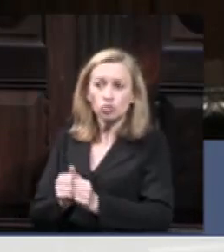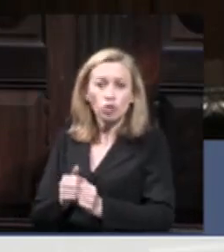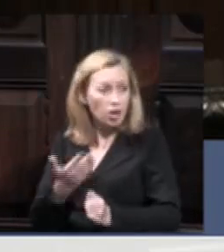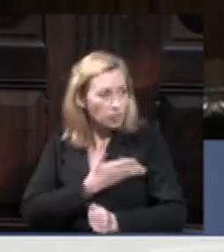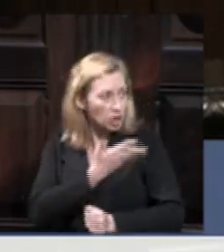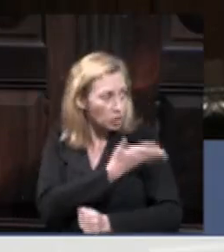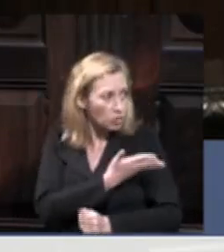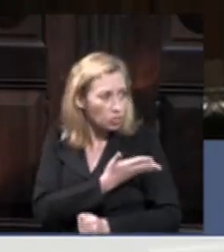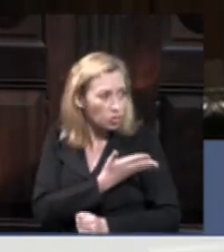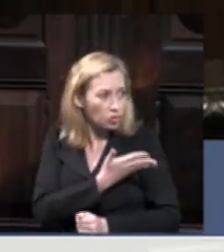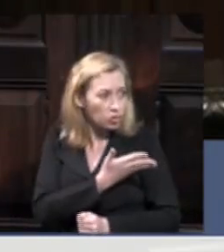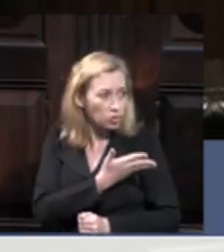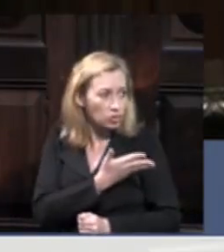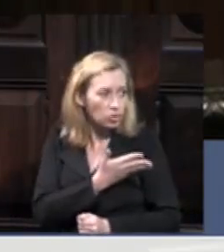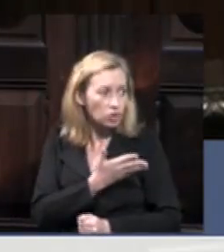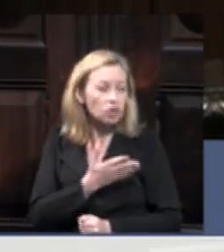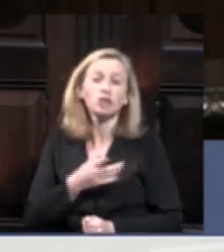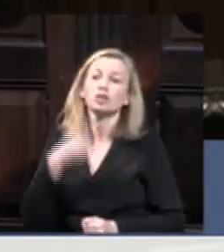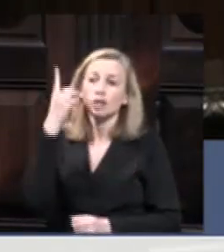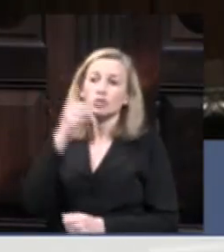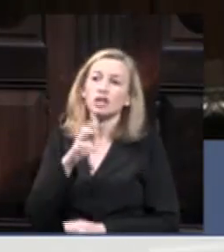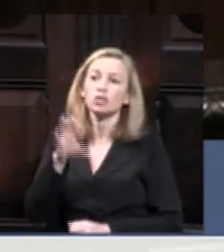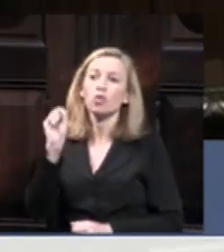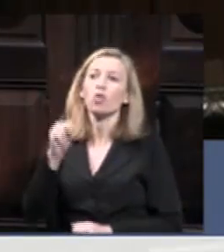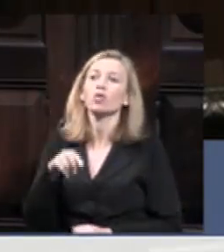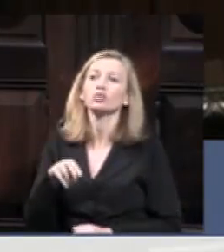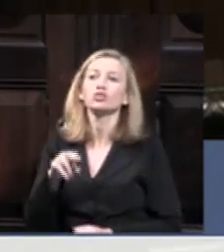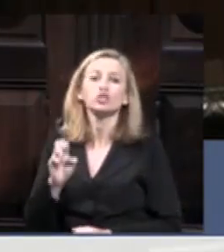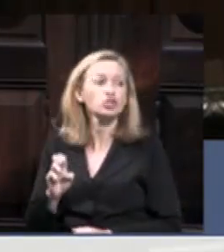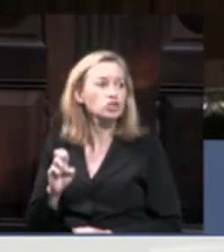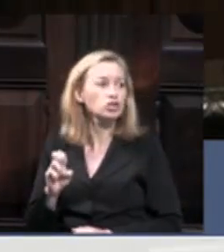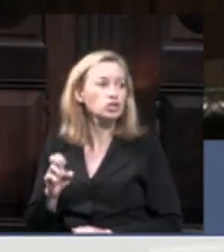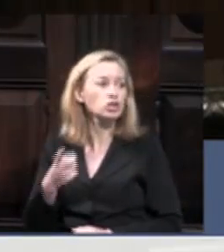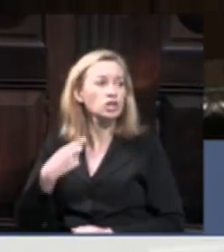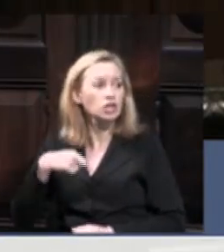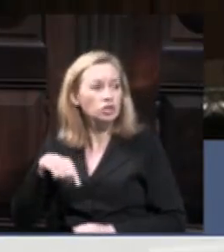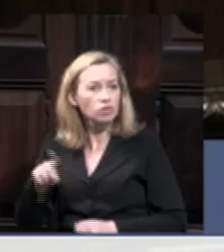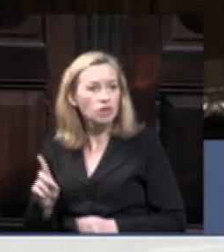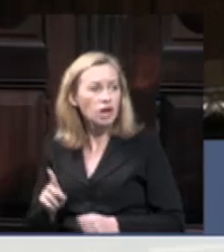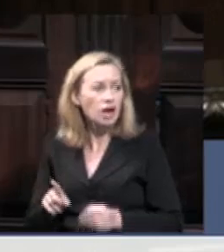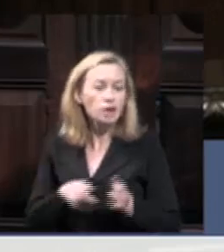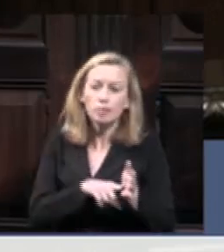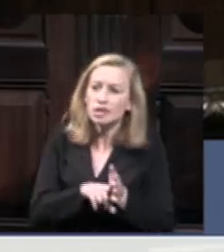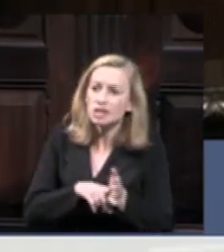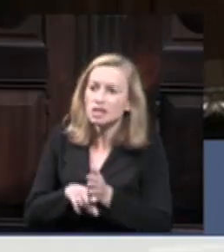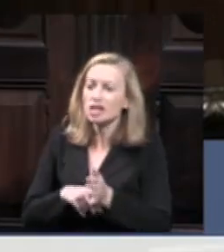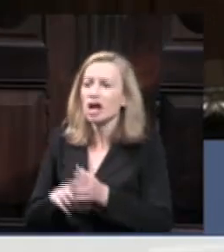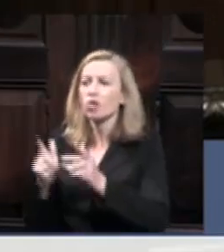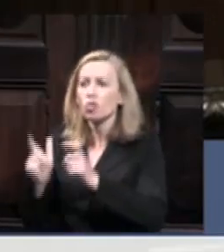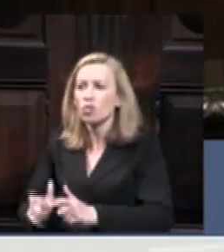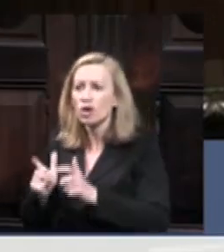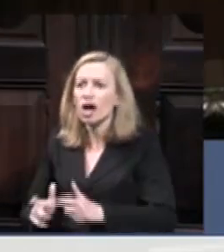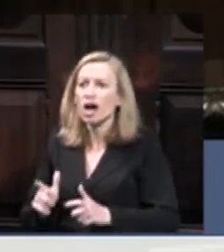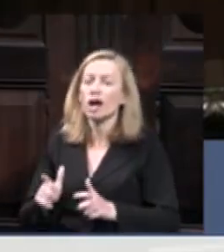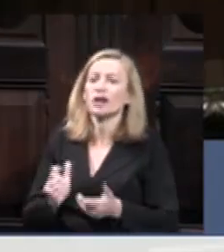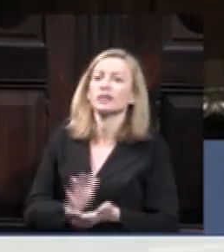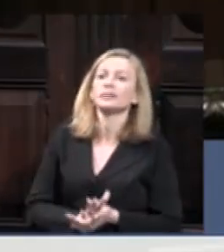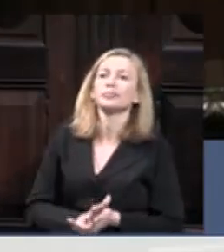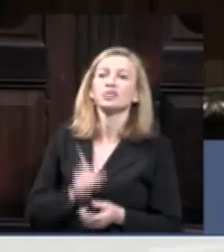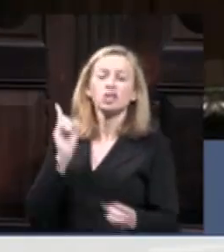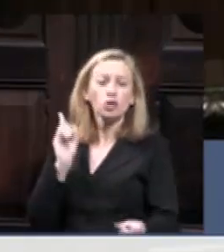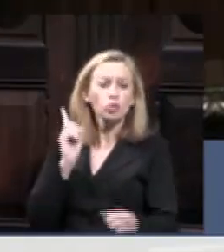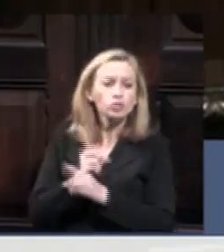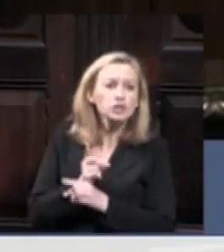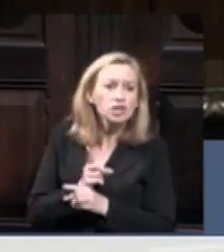Bittencourt, durante o recesso parlamentar, nos entrevistando com técnicos da Secretaria de Fazenda do Estado, tentando encontrar uma